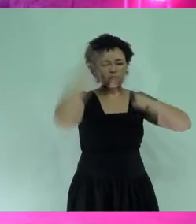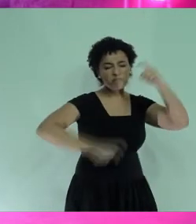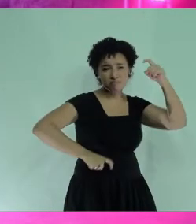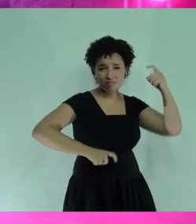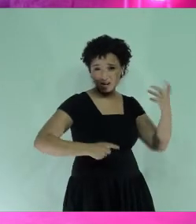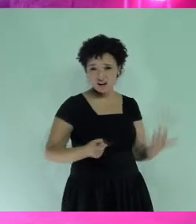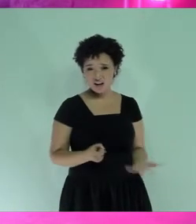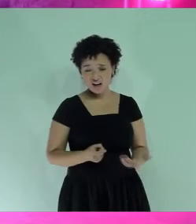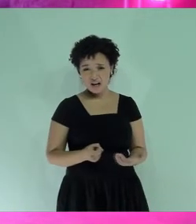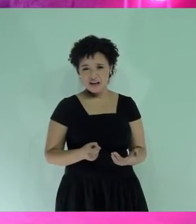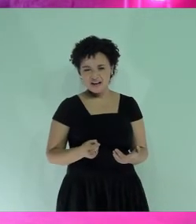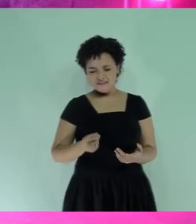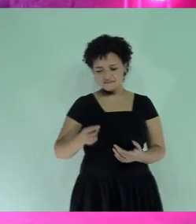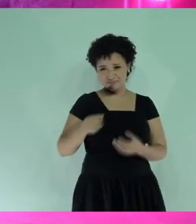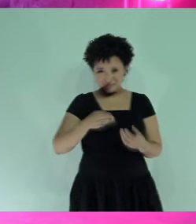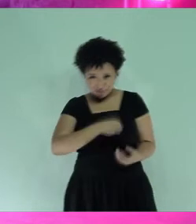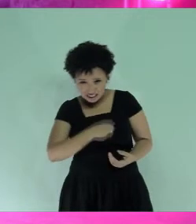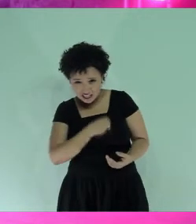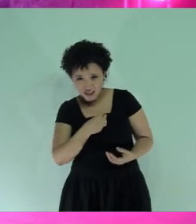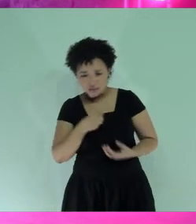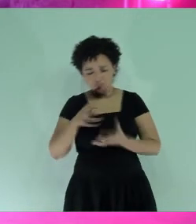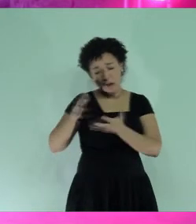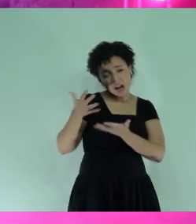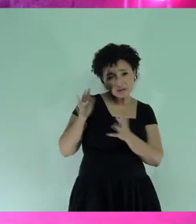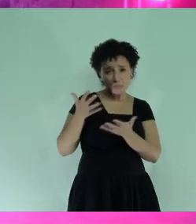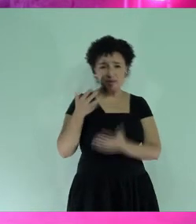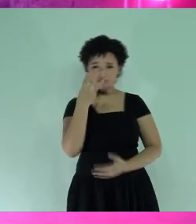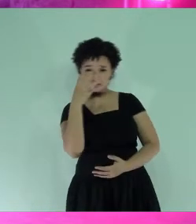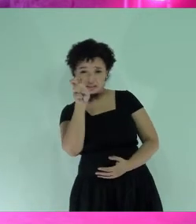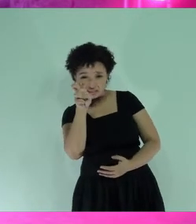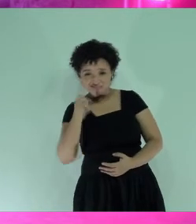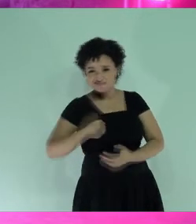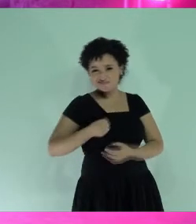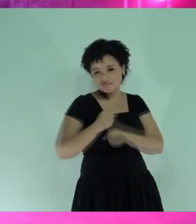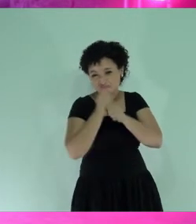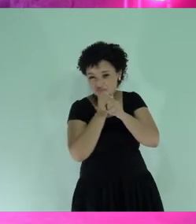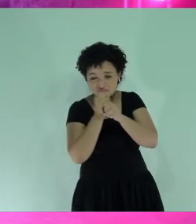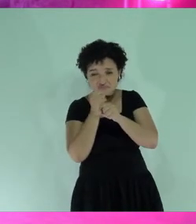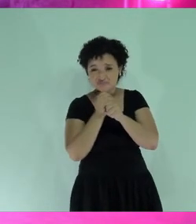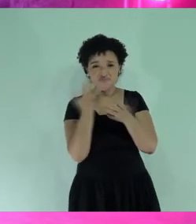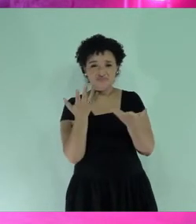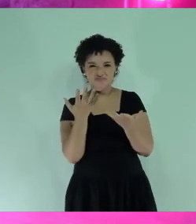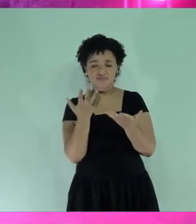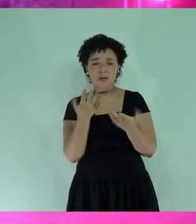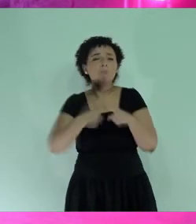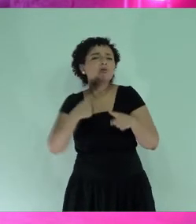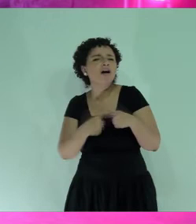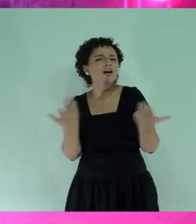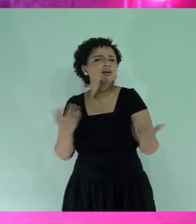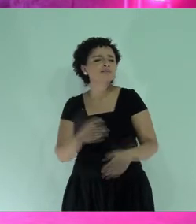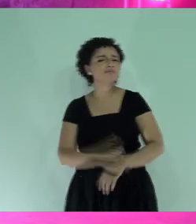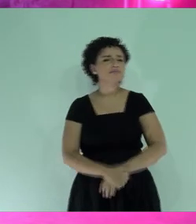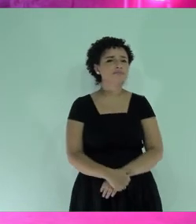Expectativa de vida é 35 anos. E 90% das trans e travestis estão na prostituição. Por que será,